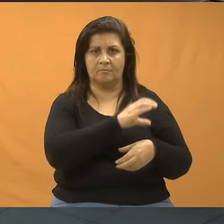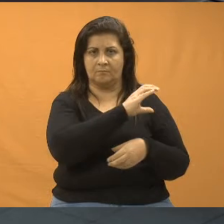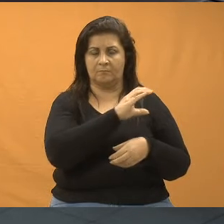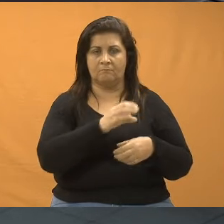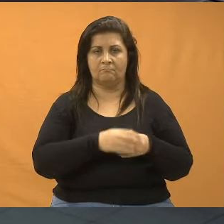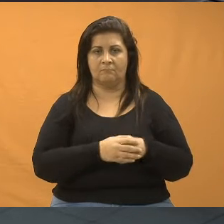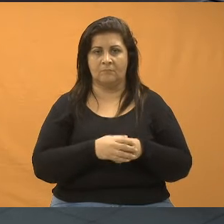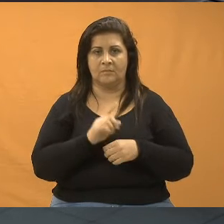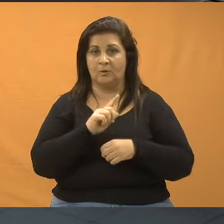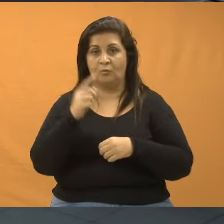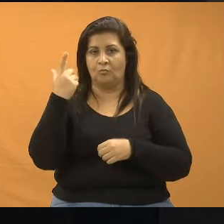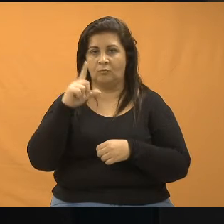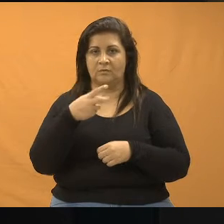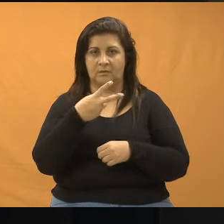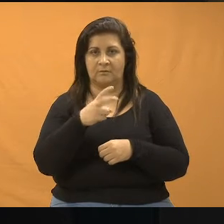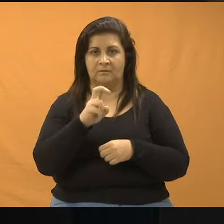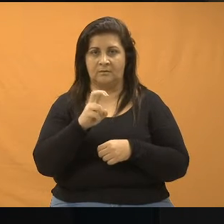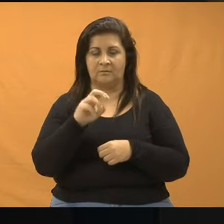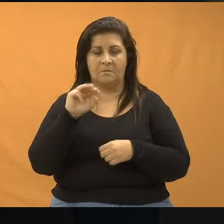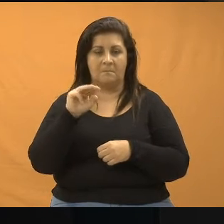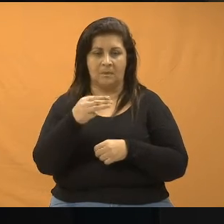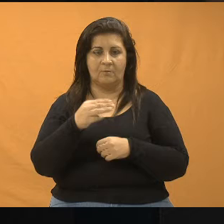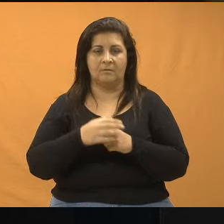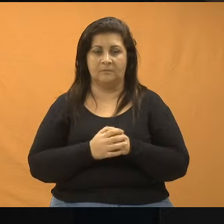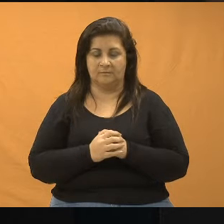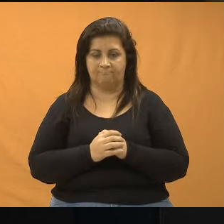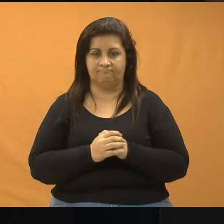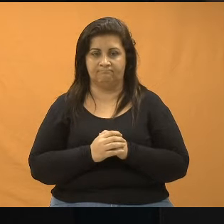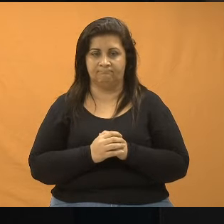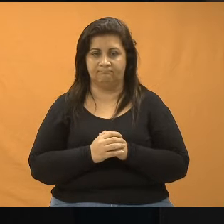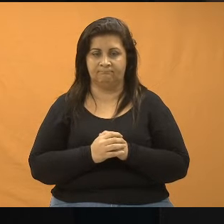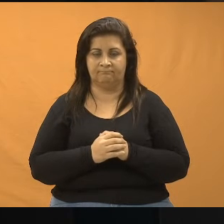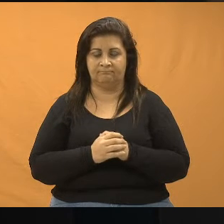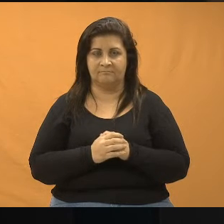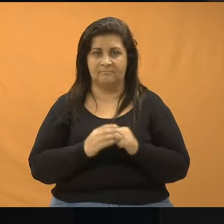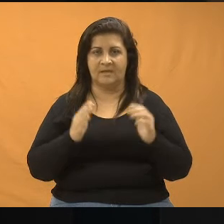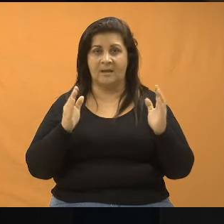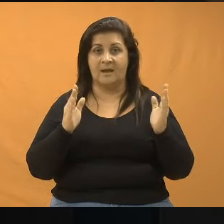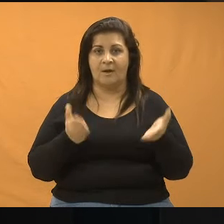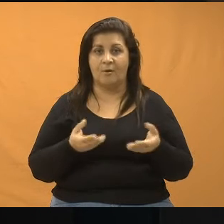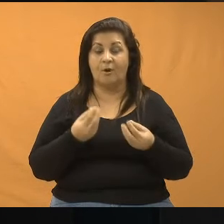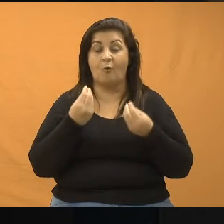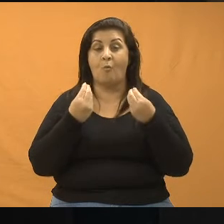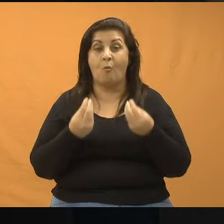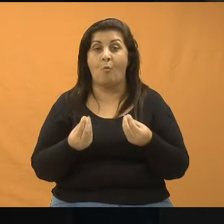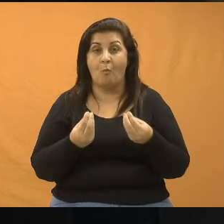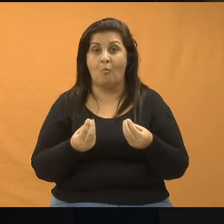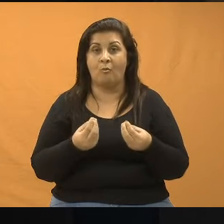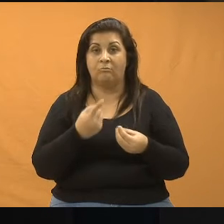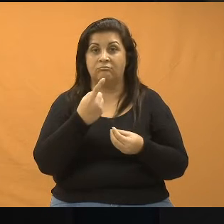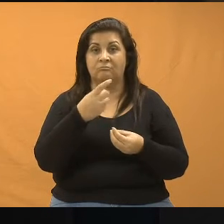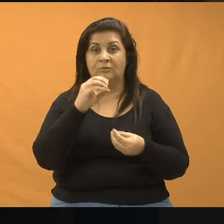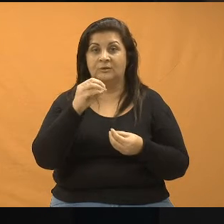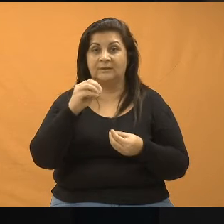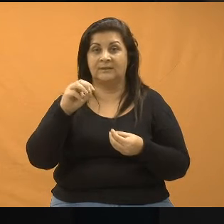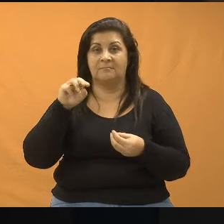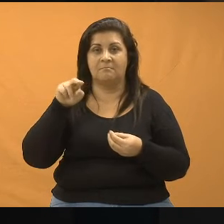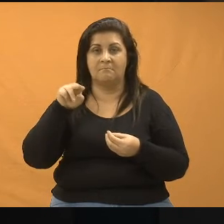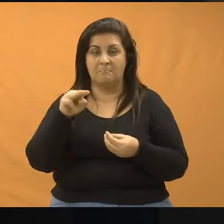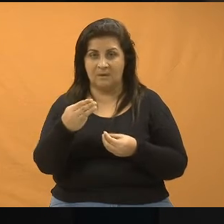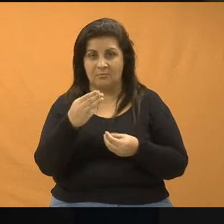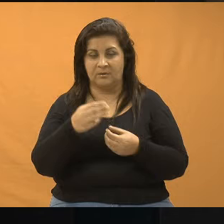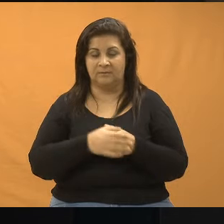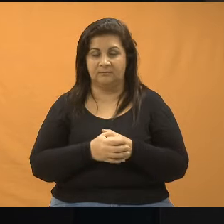dar conta com 25 milhões. Aí eu diria agora, como é que eu vou dar conta com 100 milhões? Mas não, o município